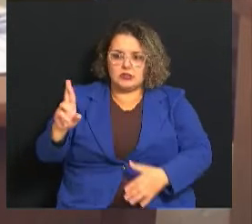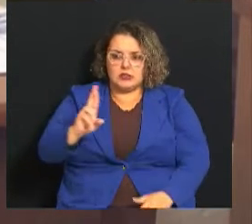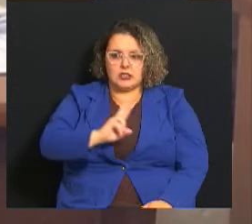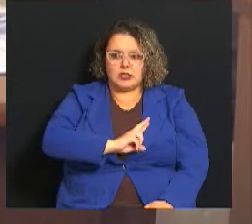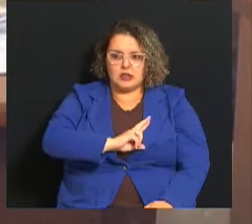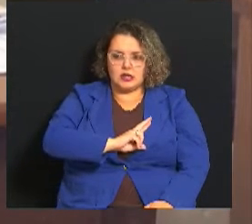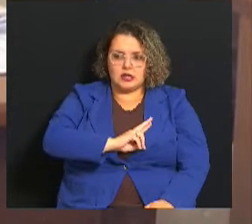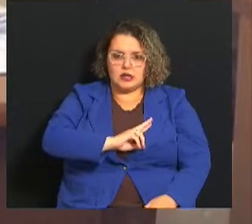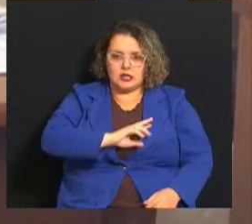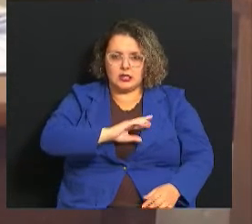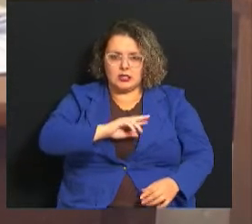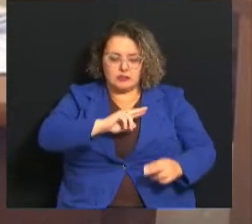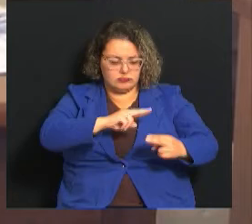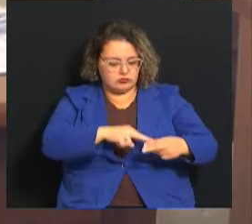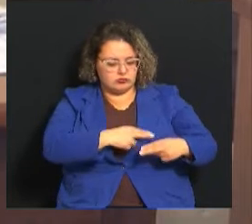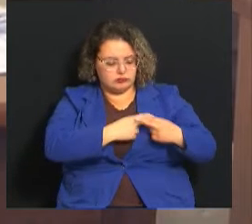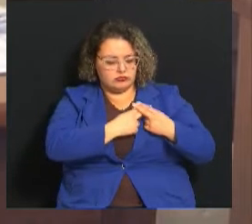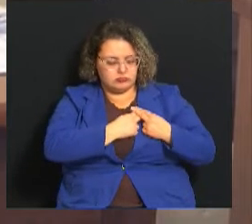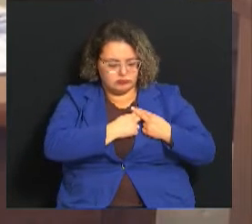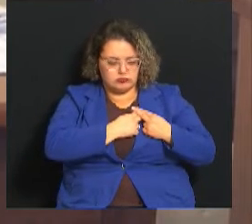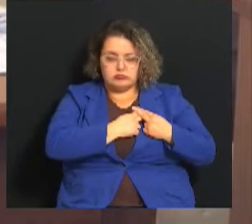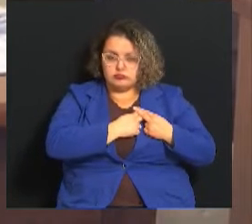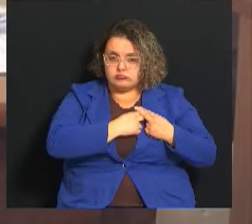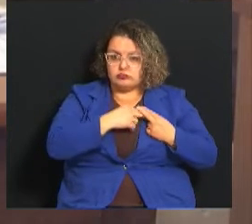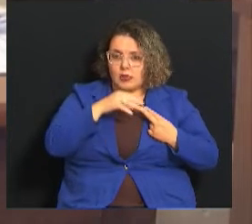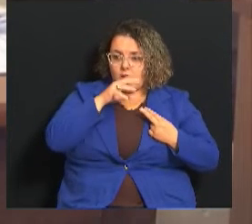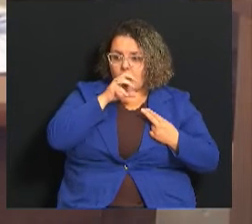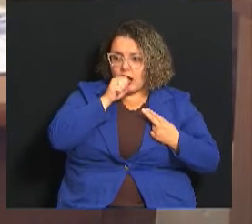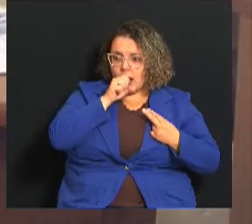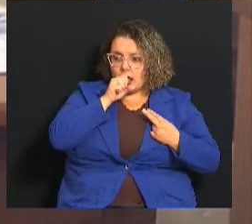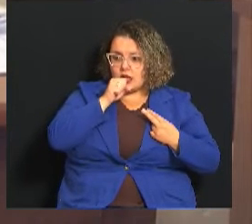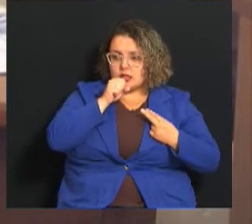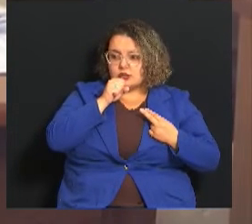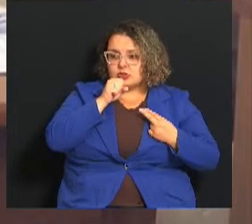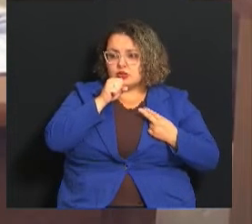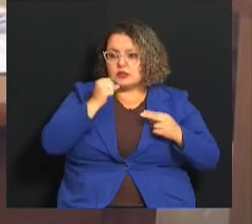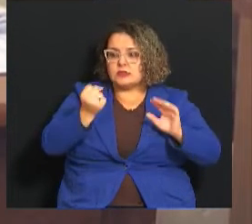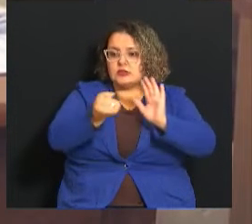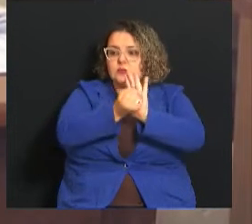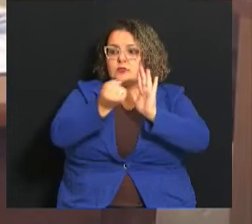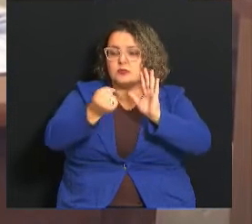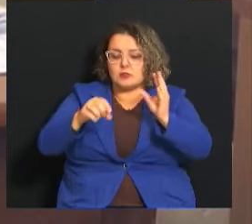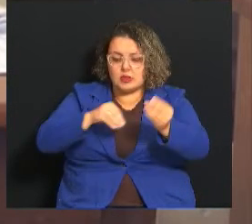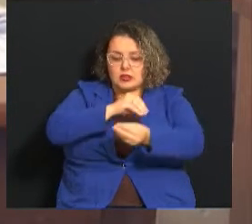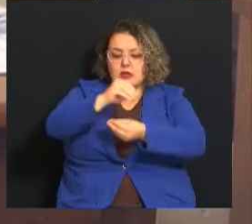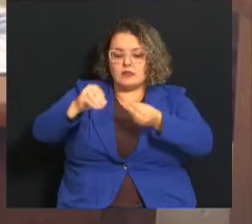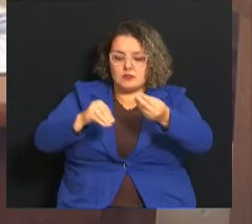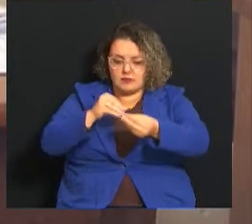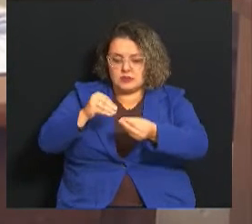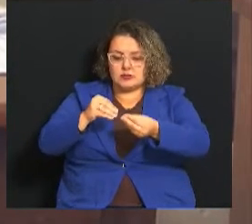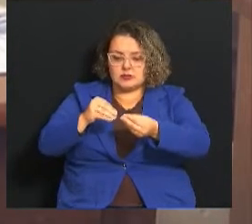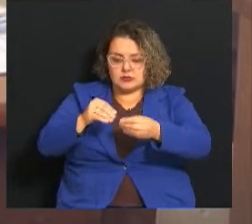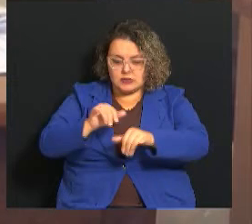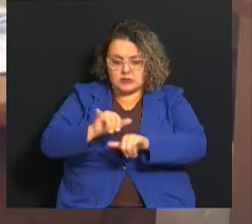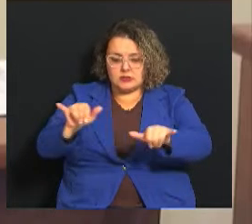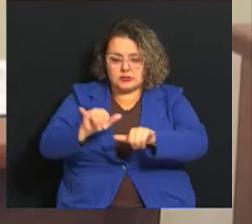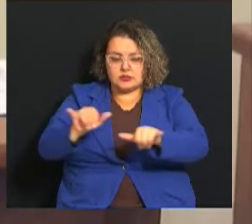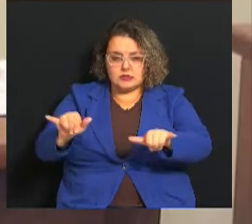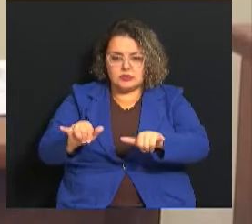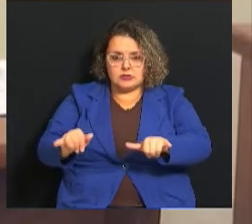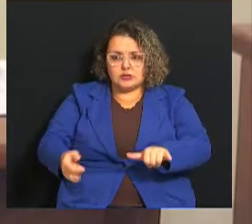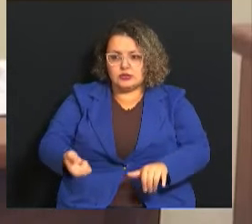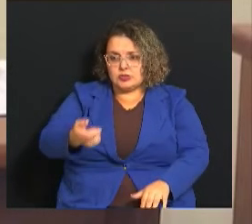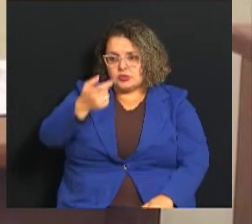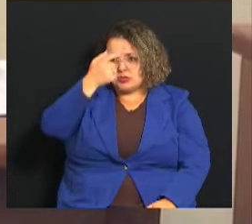o laço laranja, né, simbolizando que está envolvido nessa campanha de conscientização. Hoje